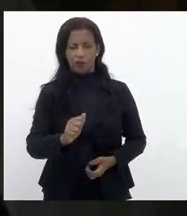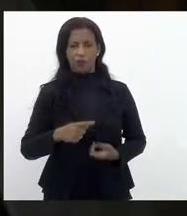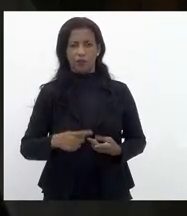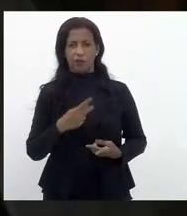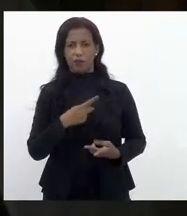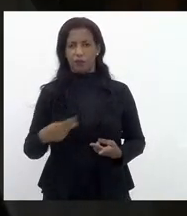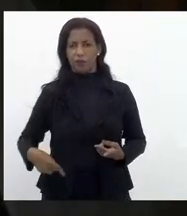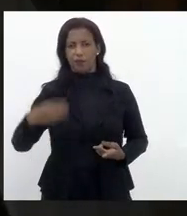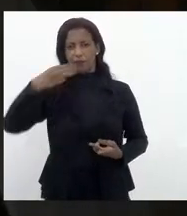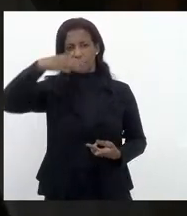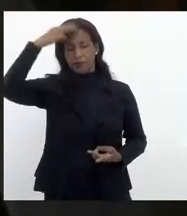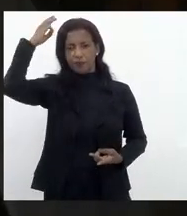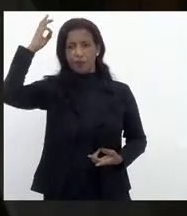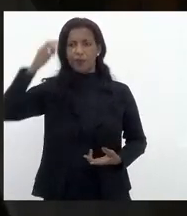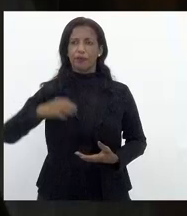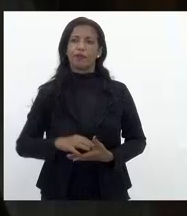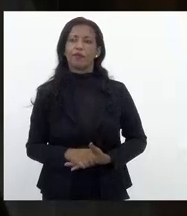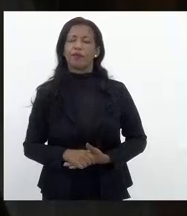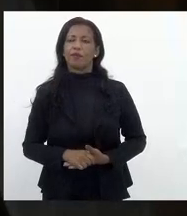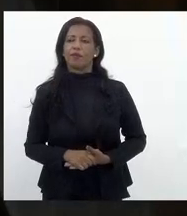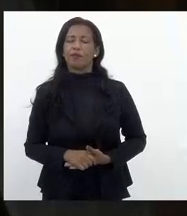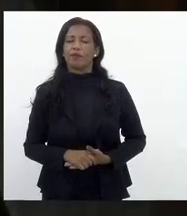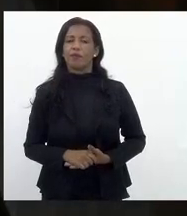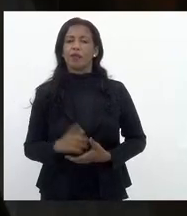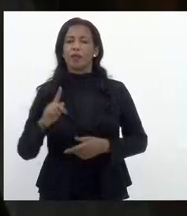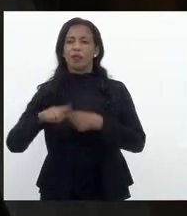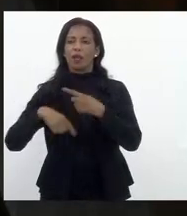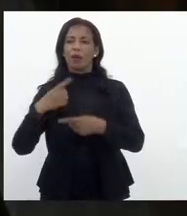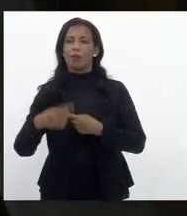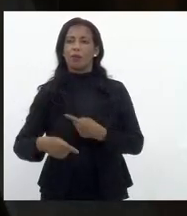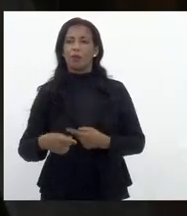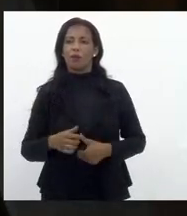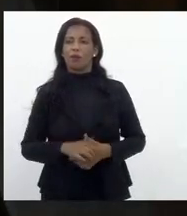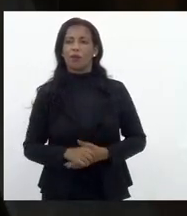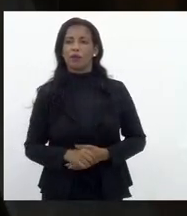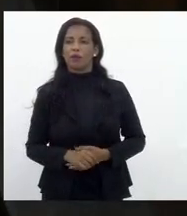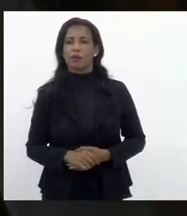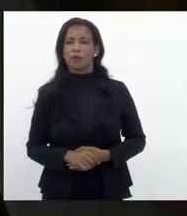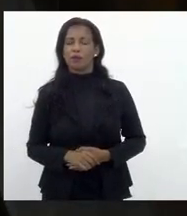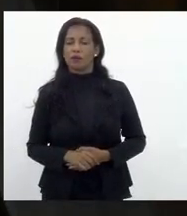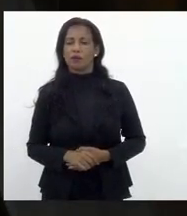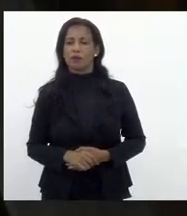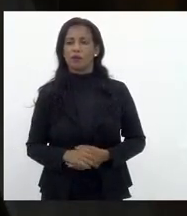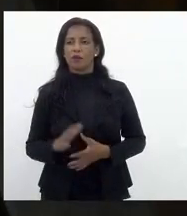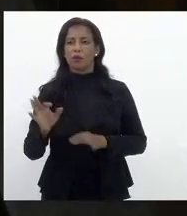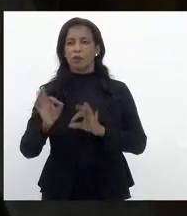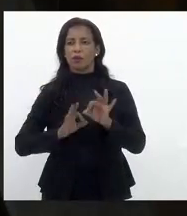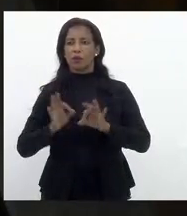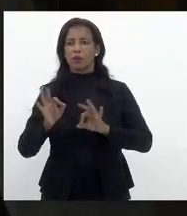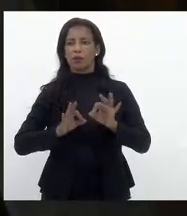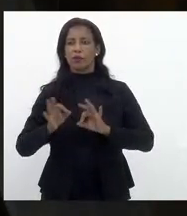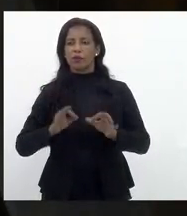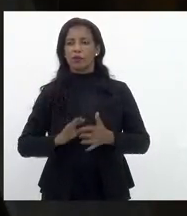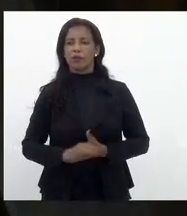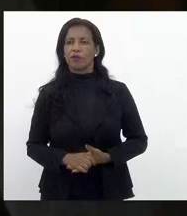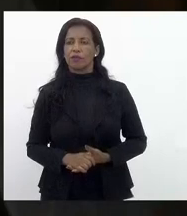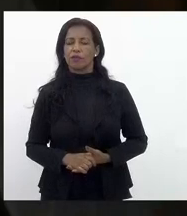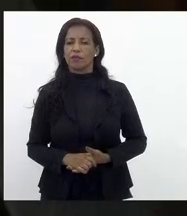Presidente Márcio Pacheco que após e o projetos